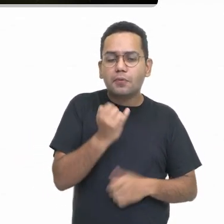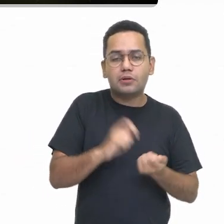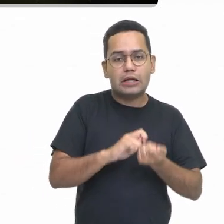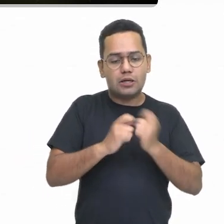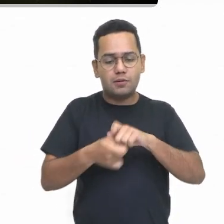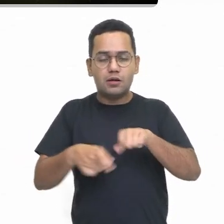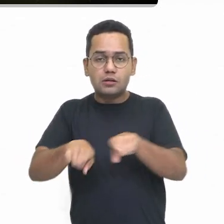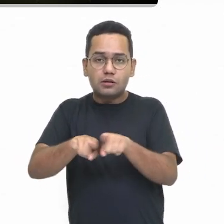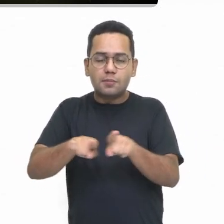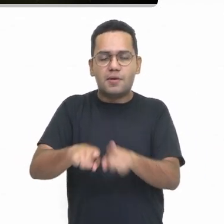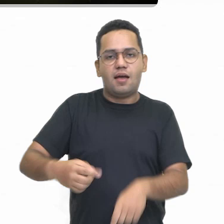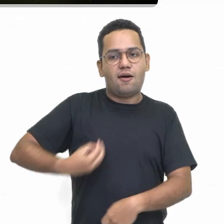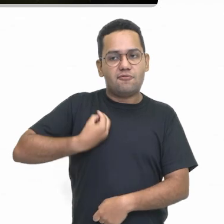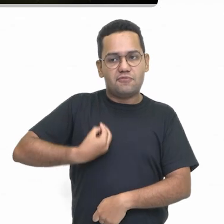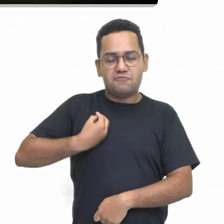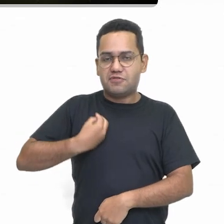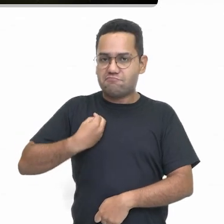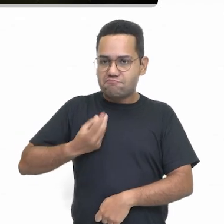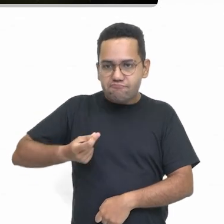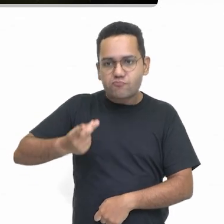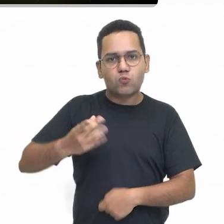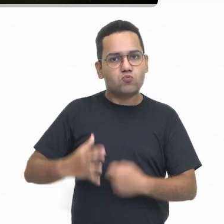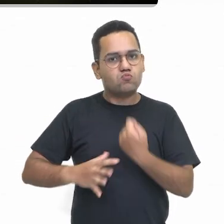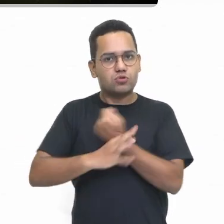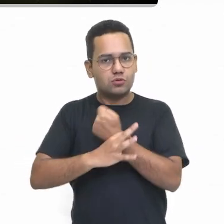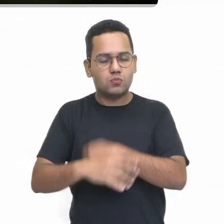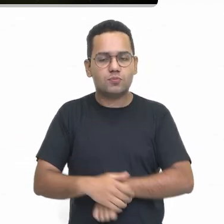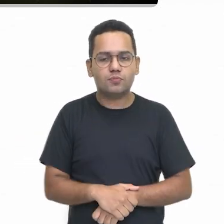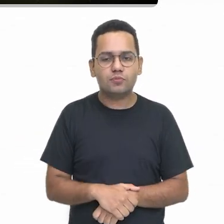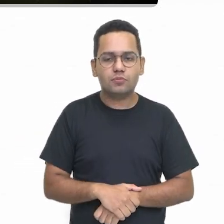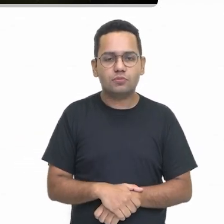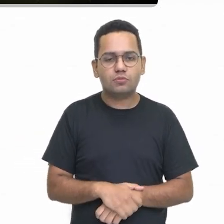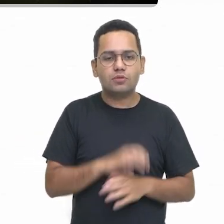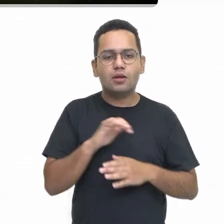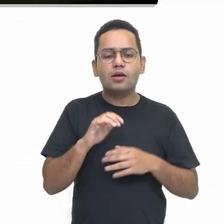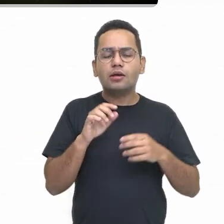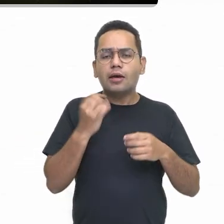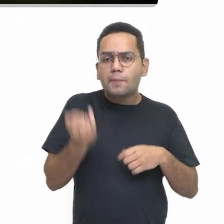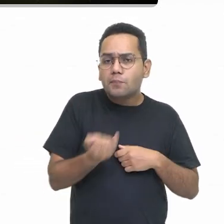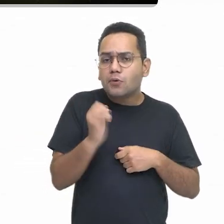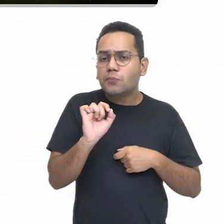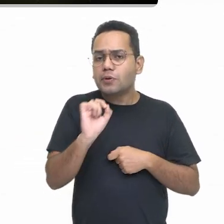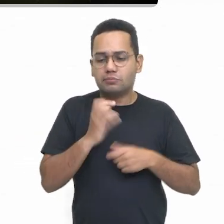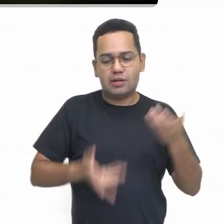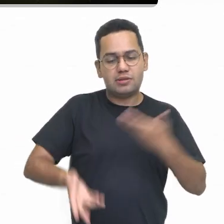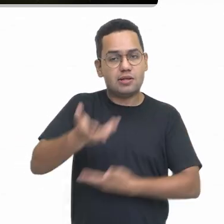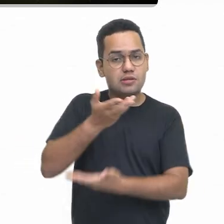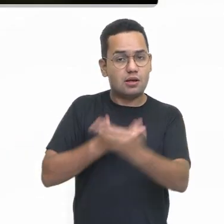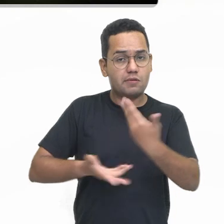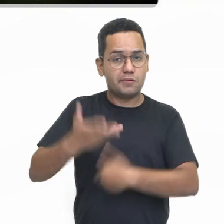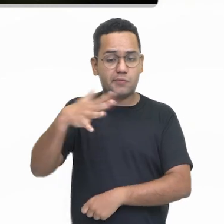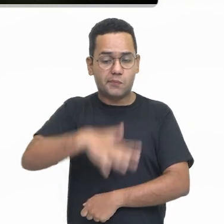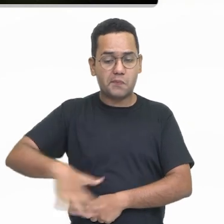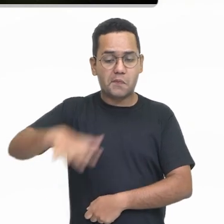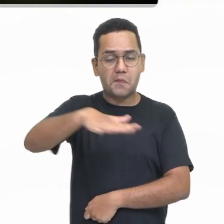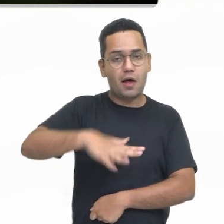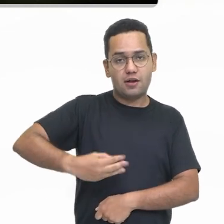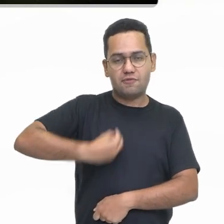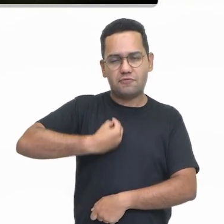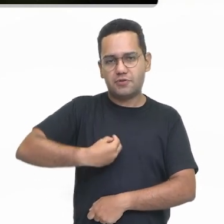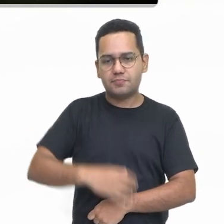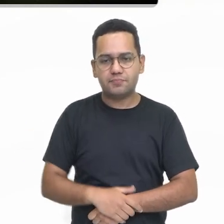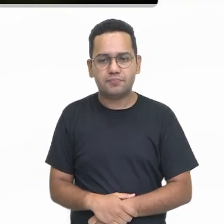Sobrevivência né como Parte dessas relações que eu comentei com vocês junto com o ambiente